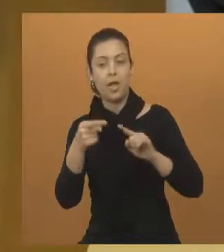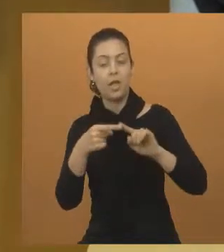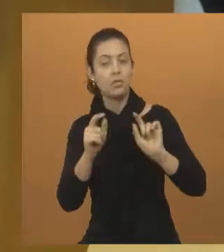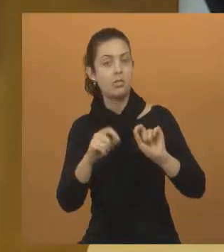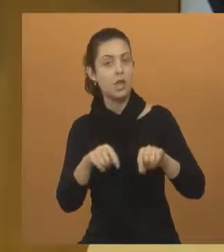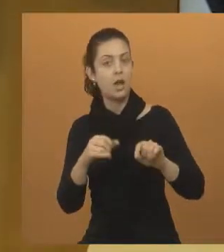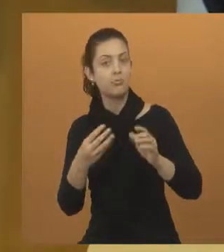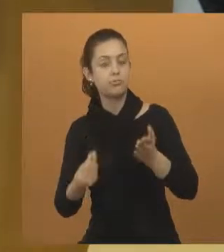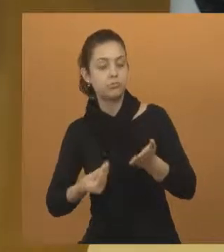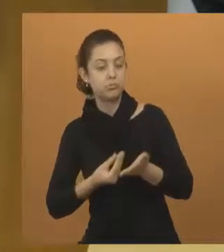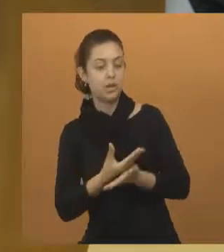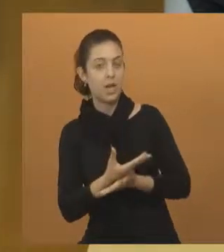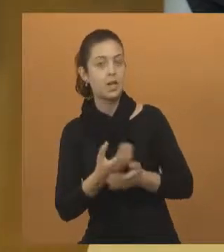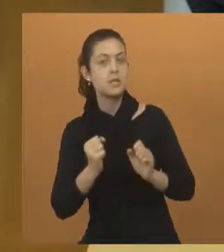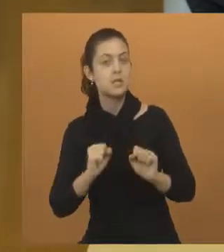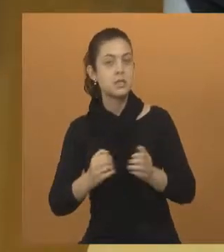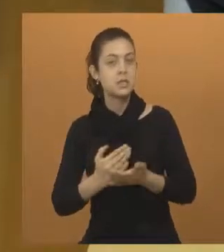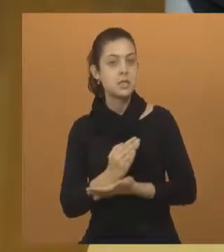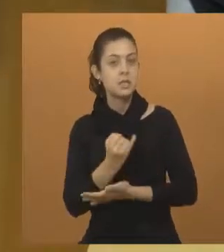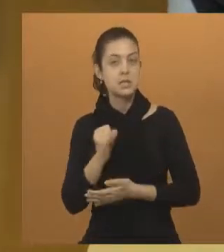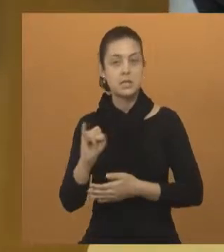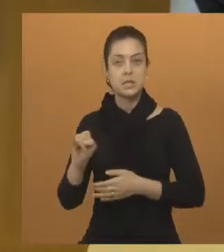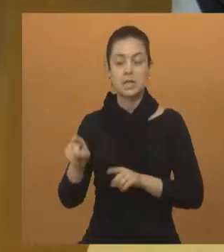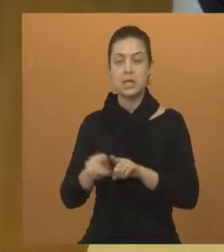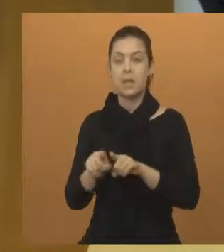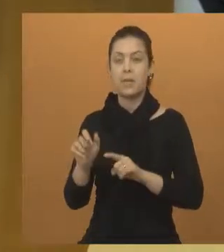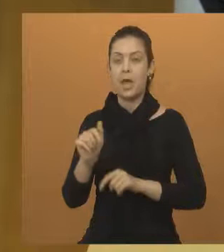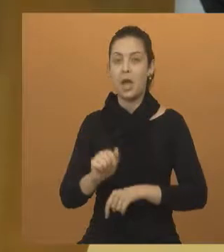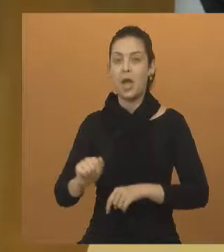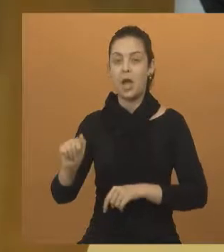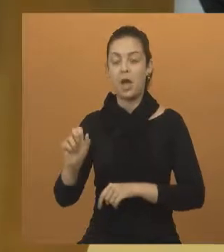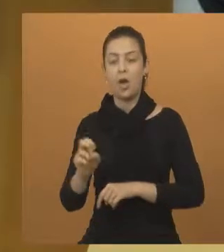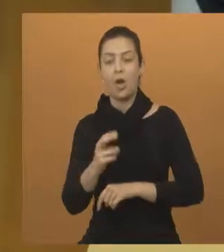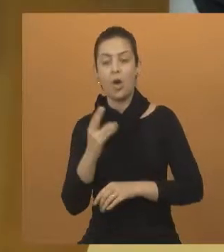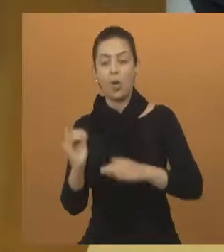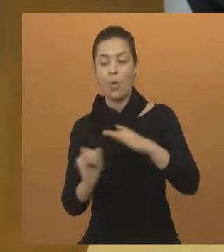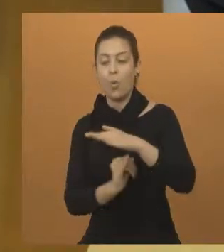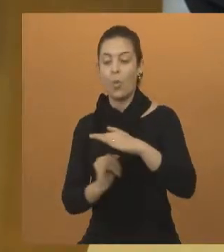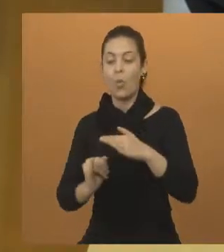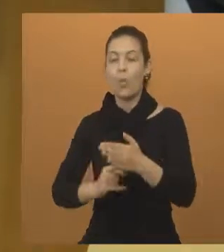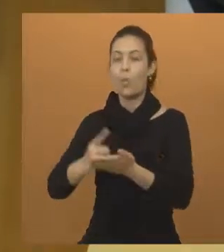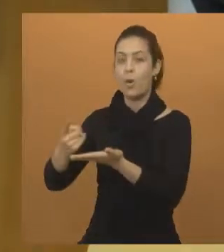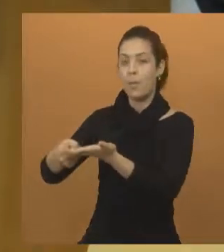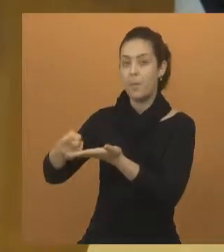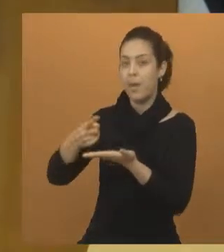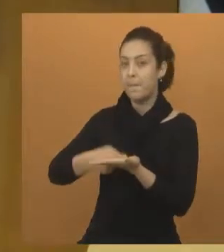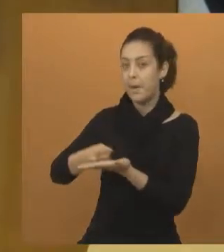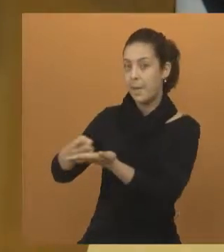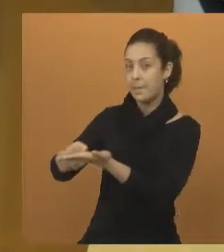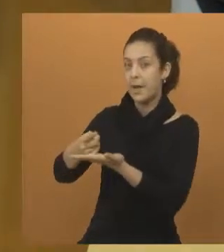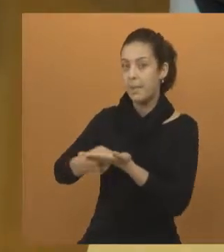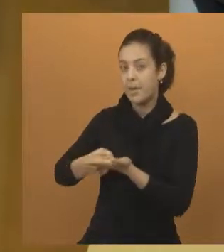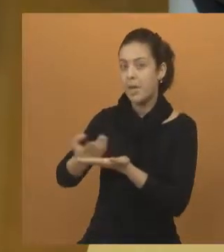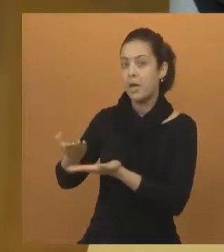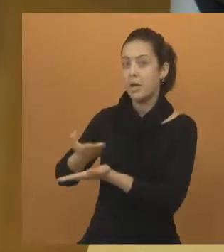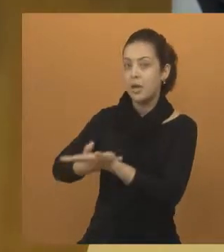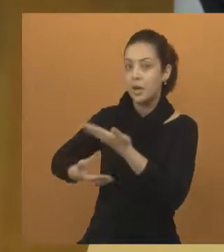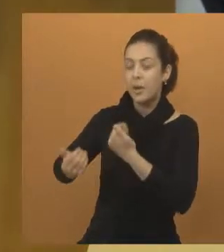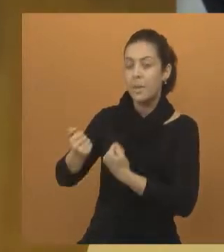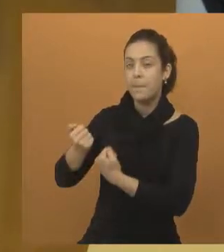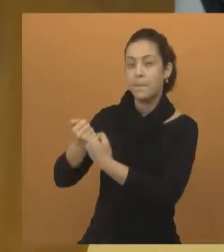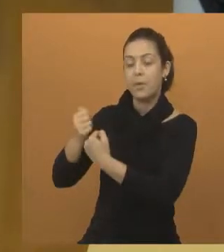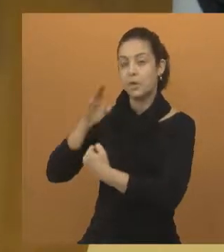poderá ser concedido desde que a entidade ou associação firme termo de compromisso de cessão a